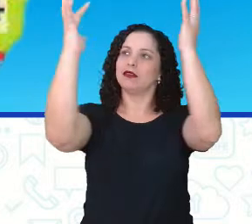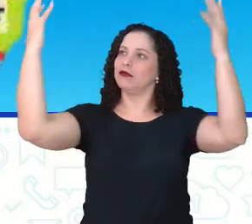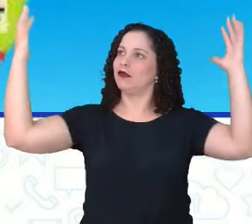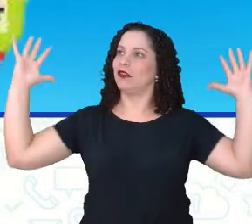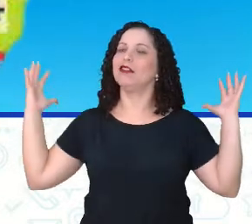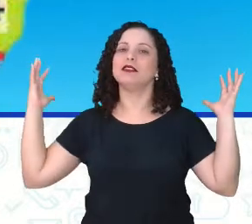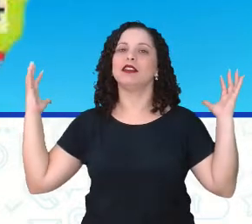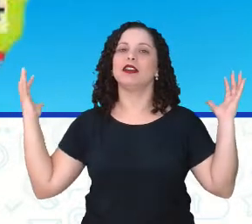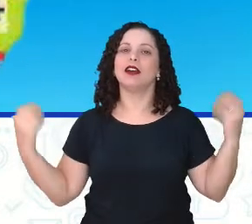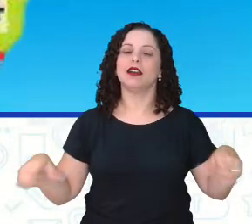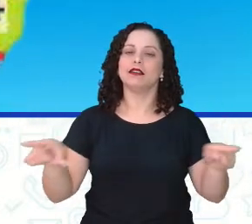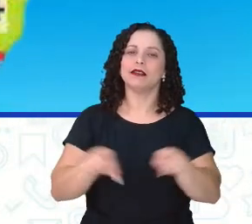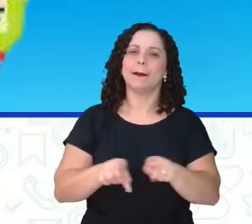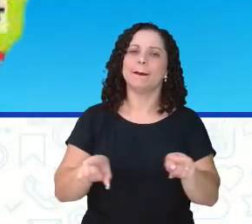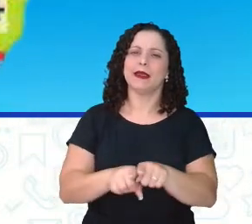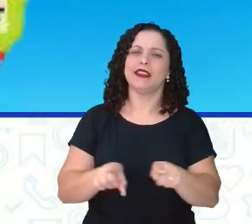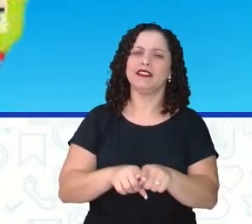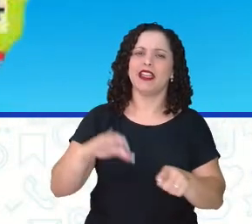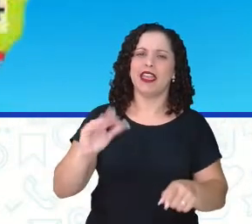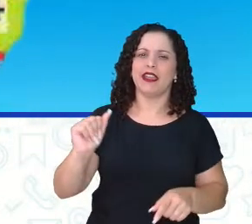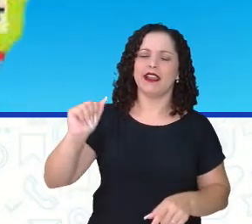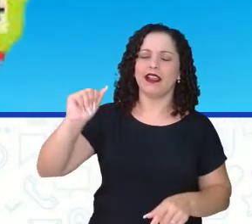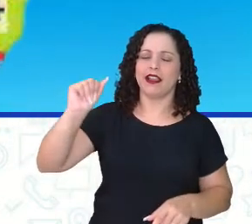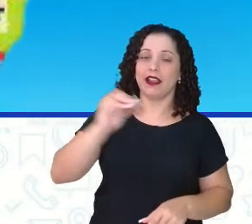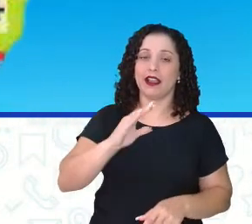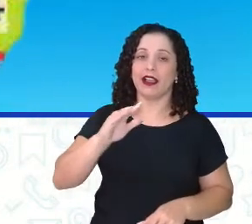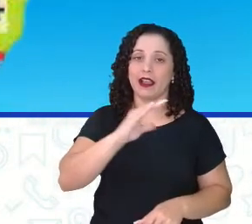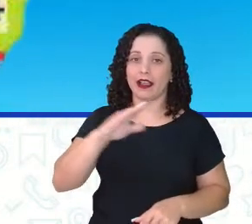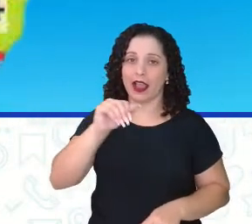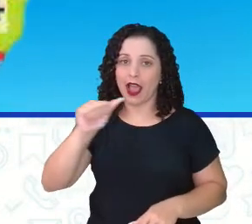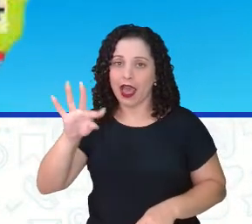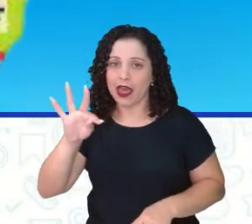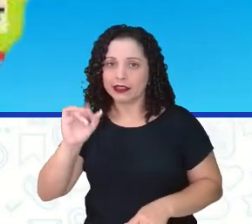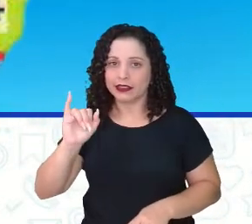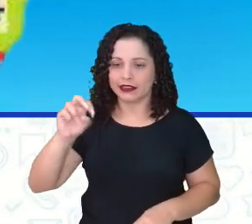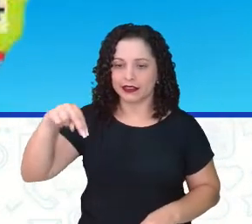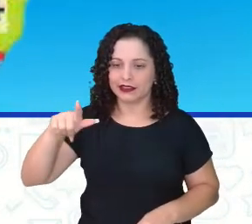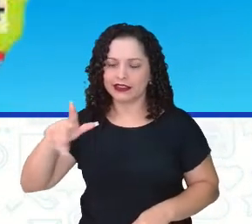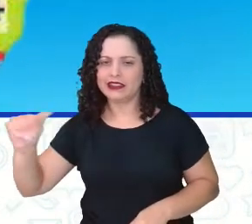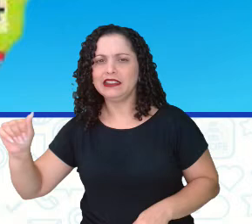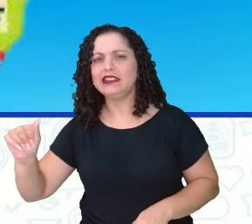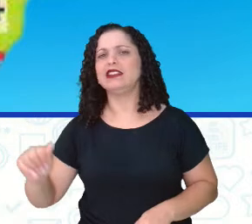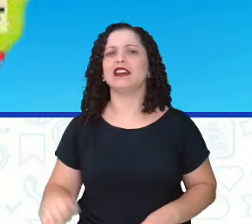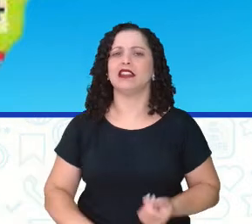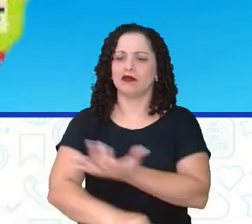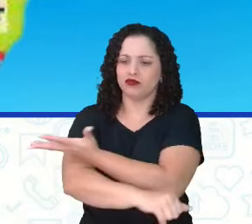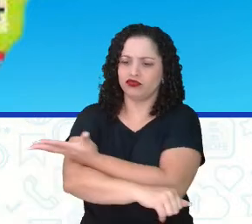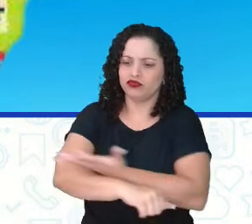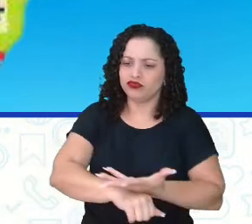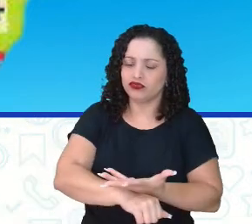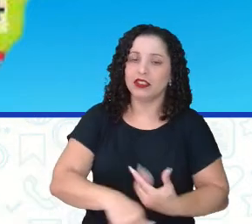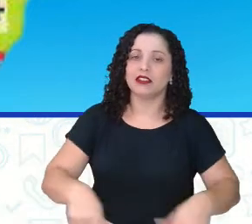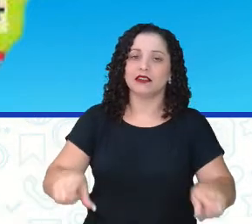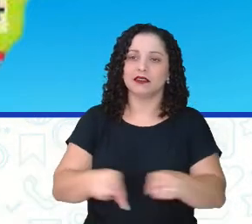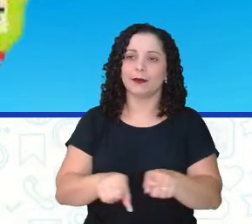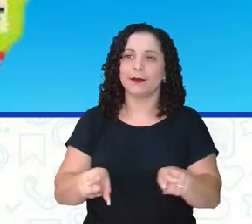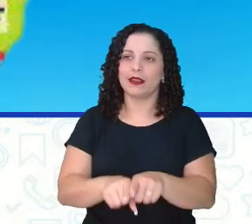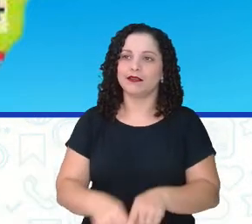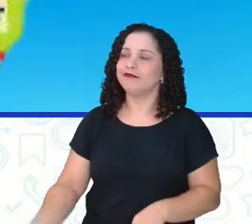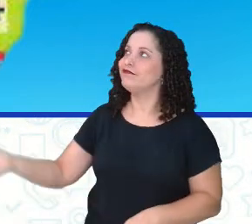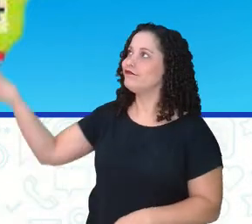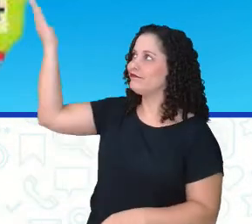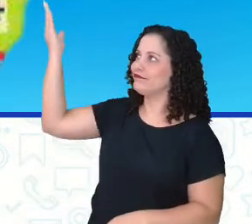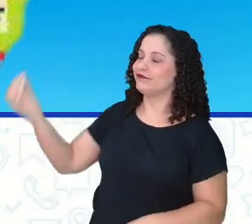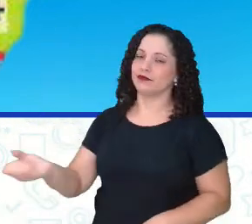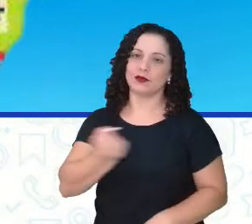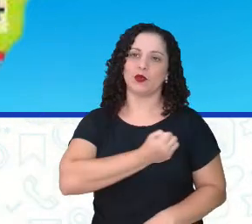do Pantanal e dos pampas. Então a gente vai ver aí a floresta amazônica representada aí nessa cor verde, então